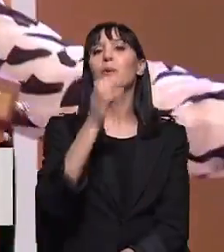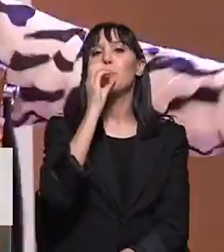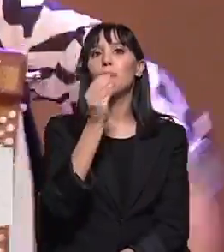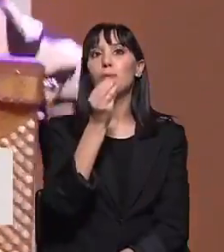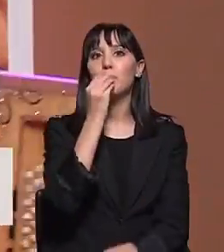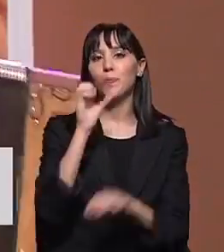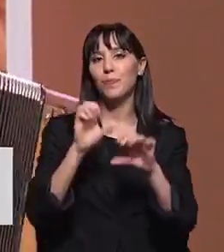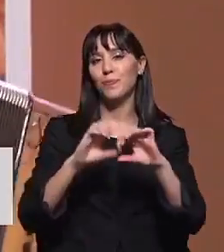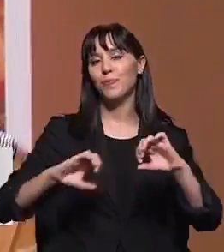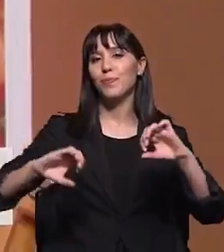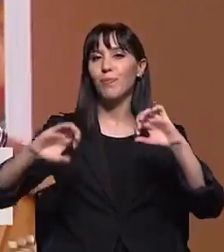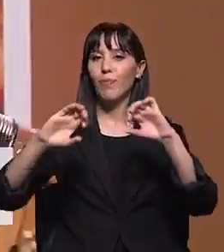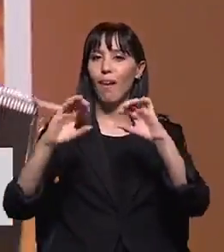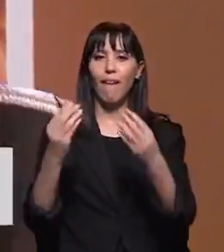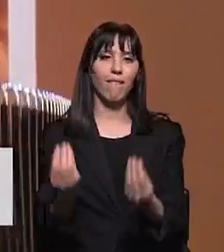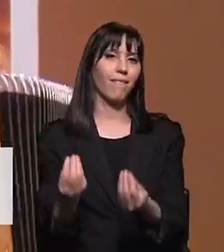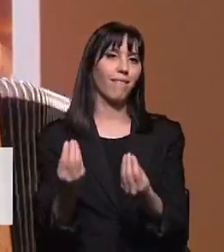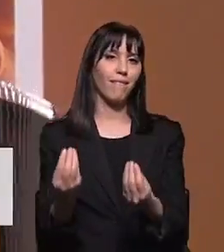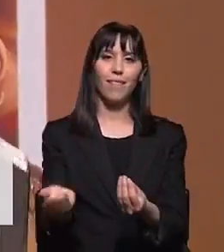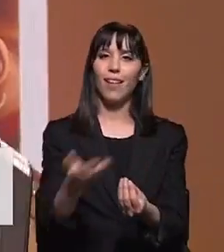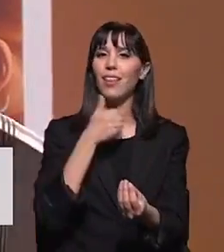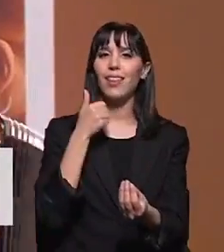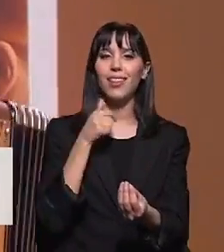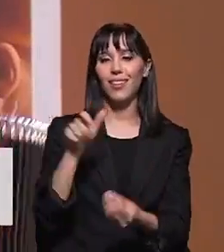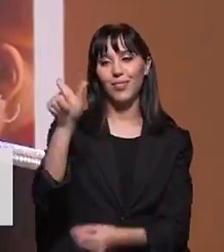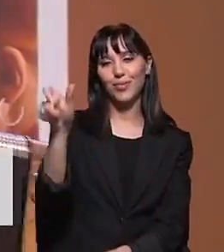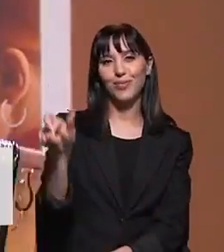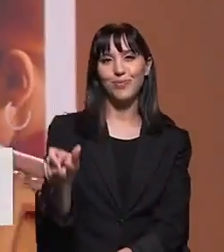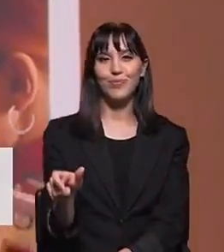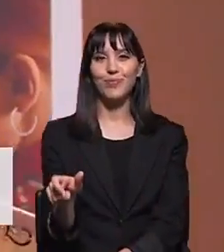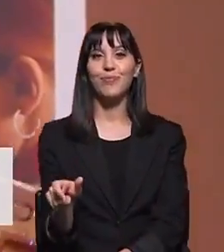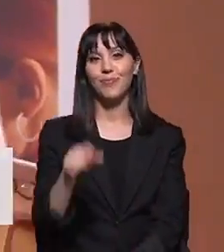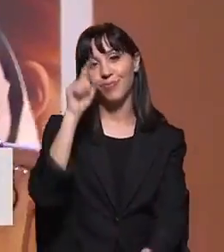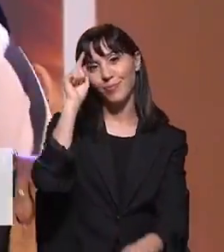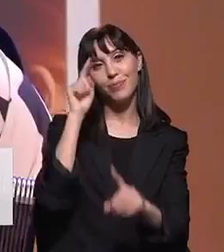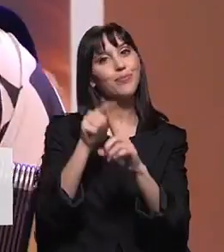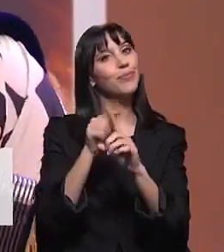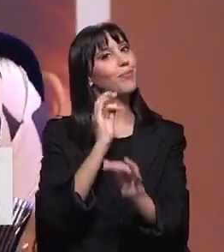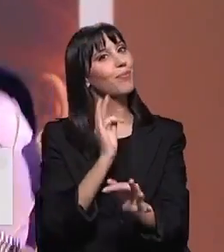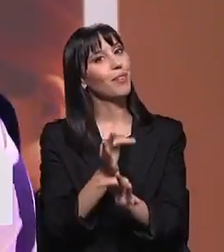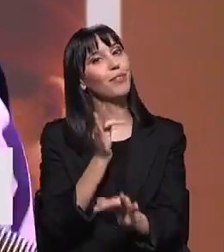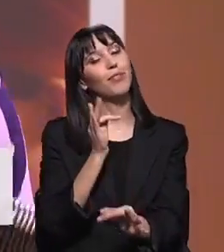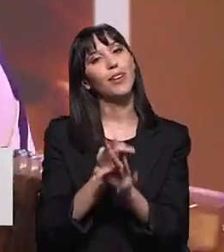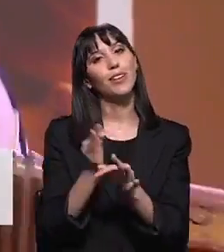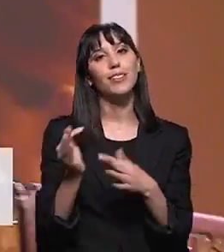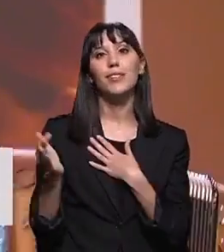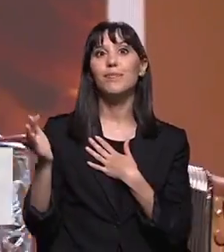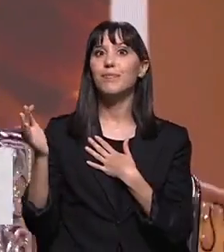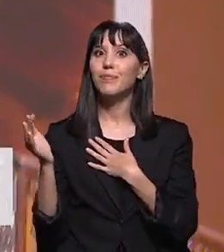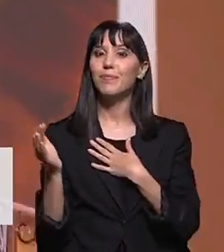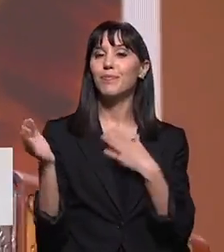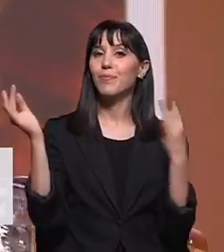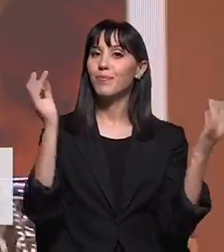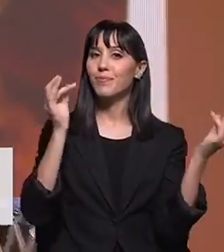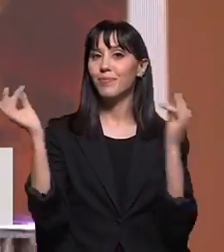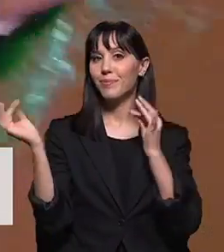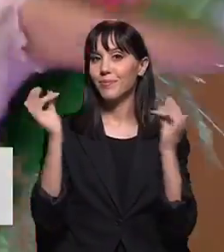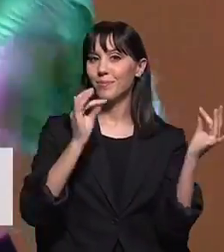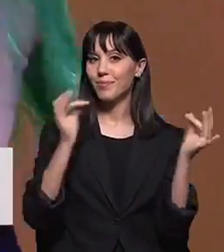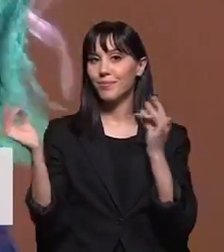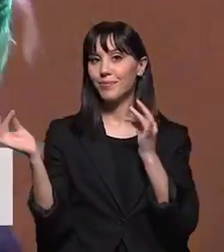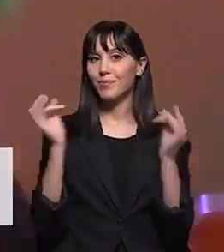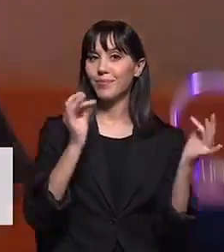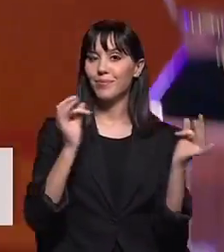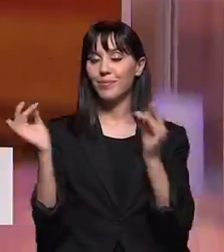churicinho, é lindo este freguês. E para comemorar o lindo malhão, hoje quer dançar